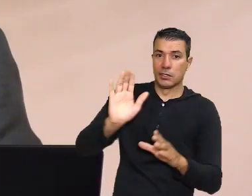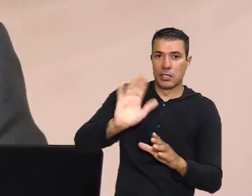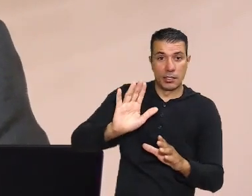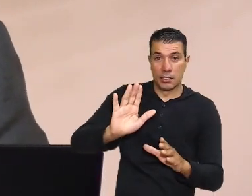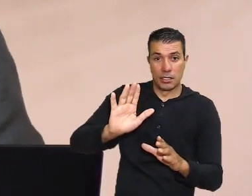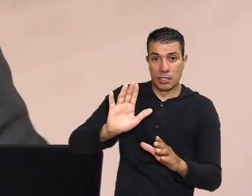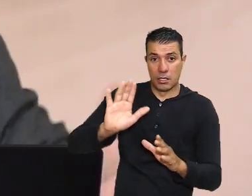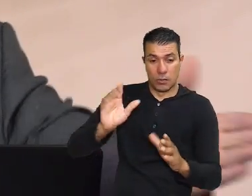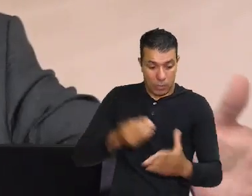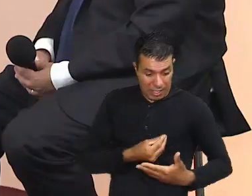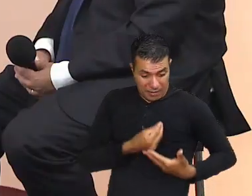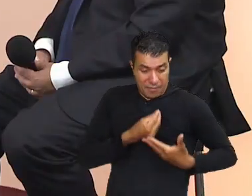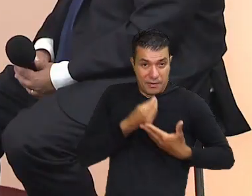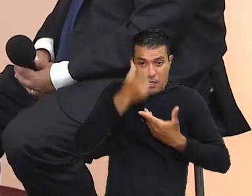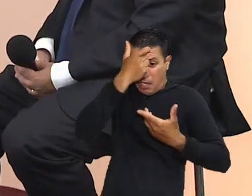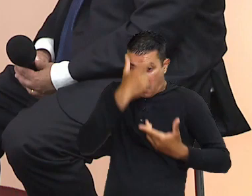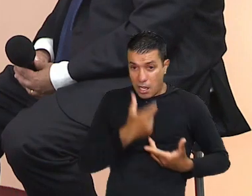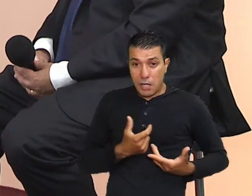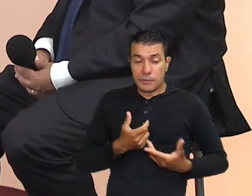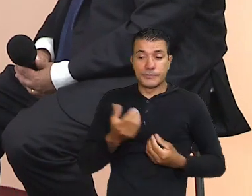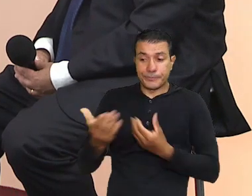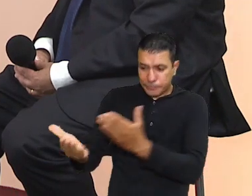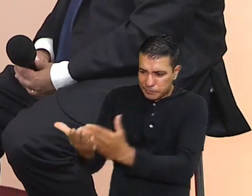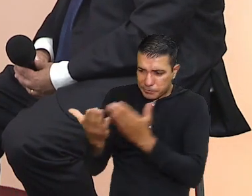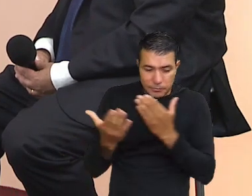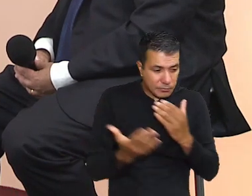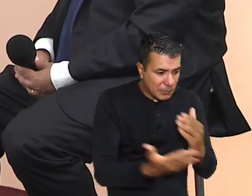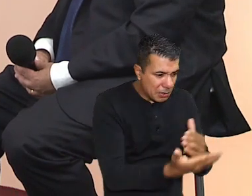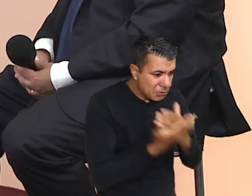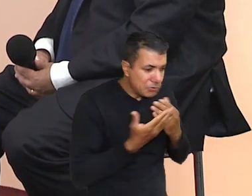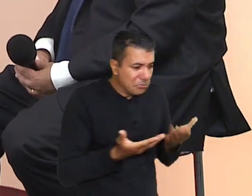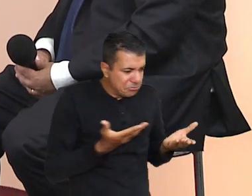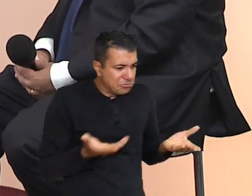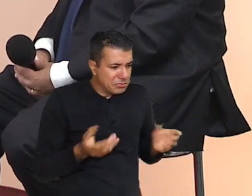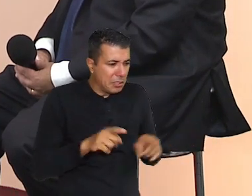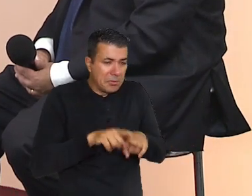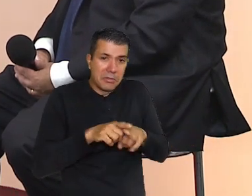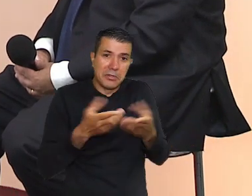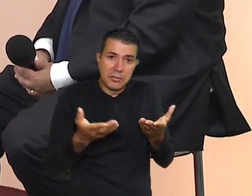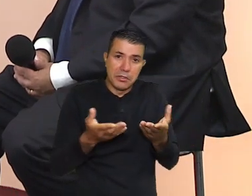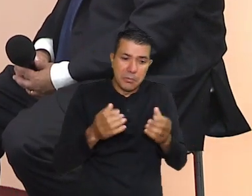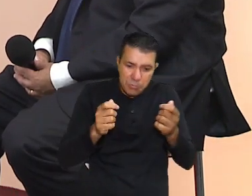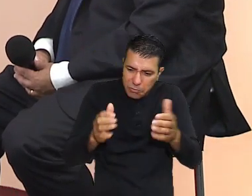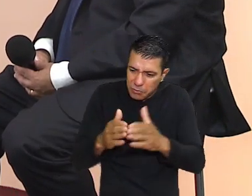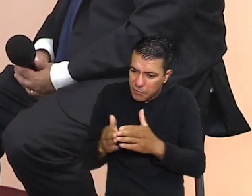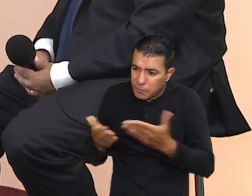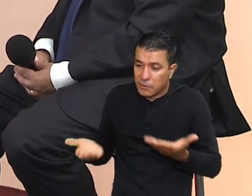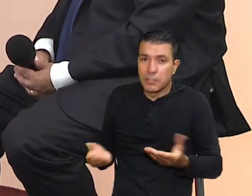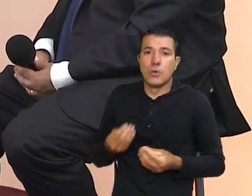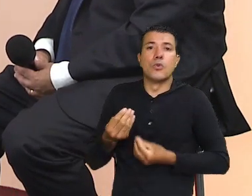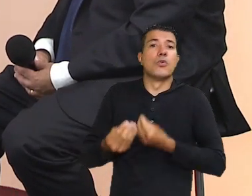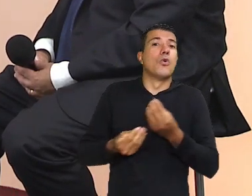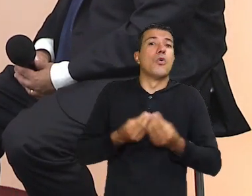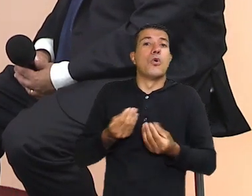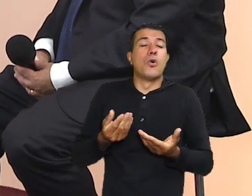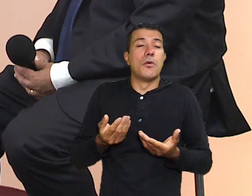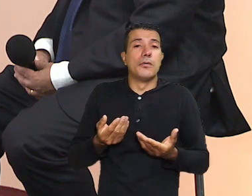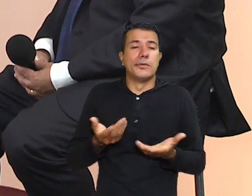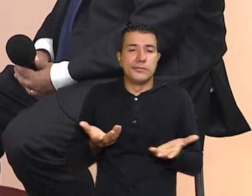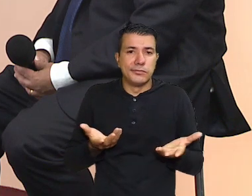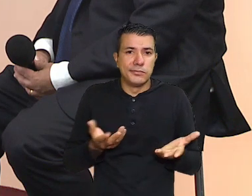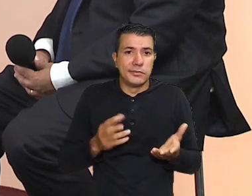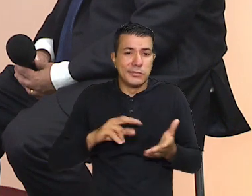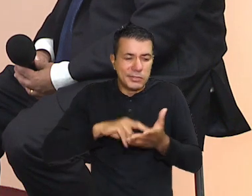alguma parte. Aí eu queria que o senhor me ajudasse, pastor, o pastor William, o pastor Francisco também, por favor. Como é que essa questão, isso